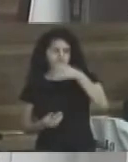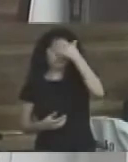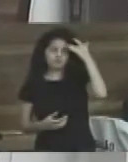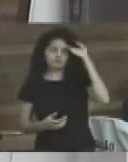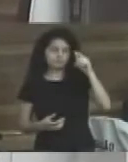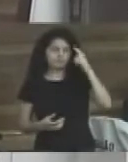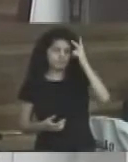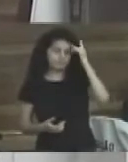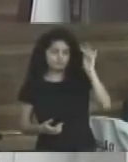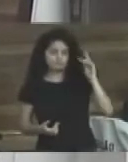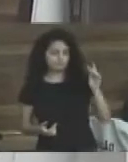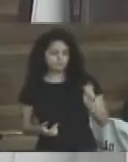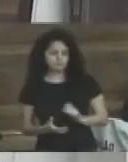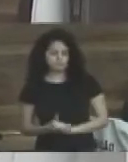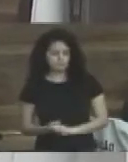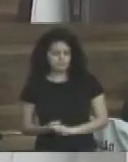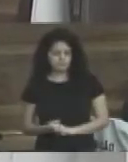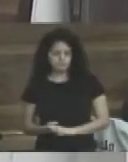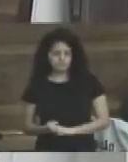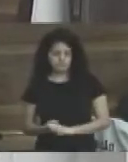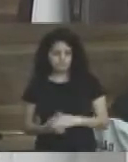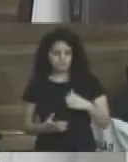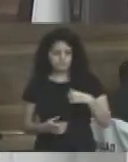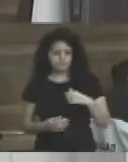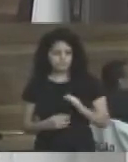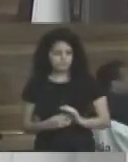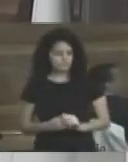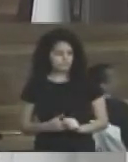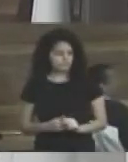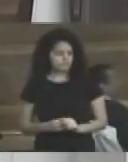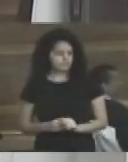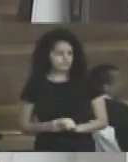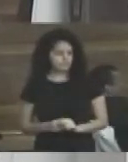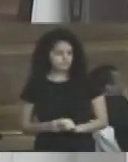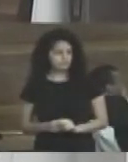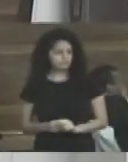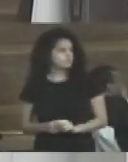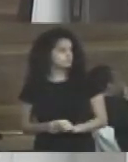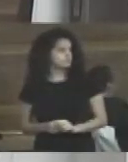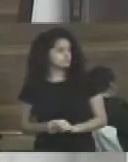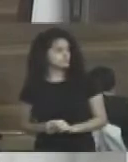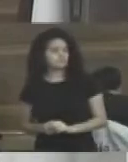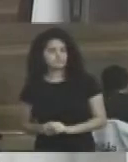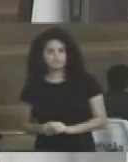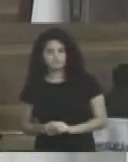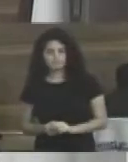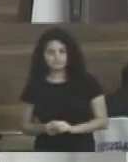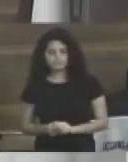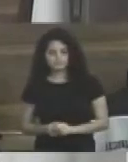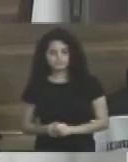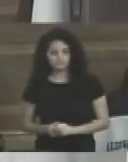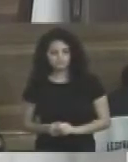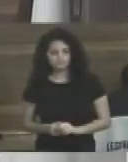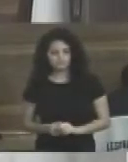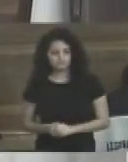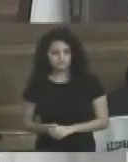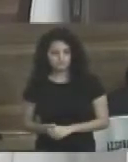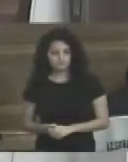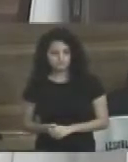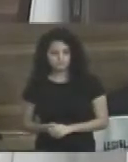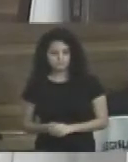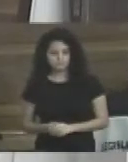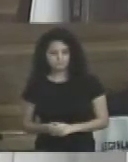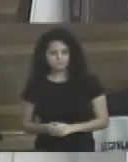informação. Então, utilizei agora para deixar que tenhamos o acesso a essa informação. Vou falar sobre